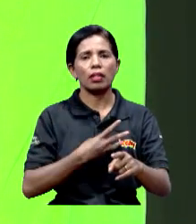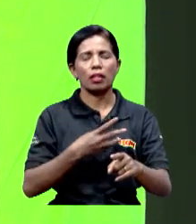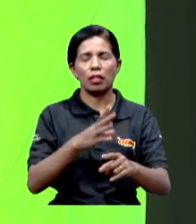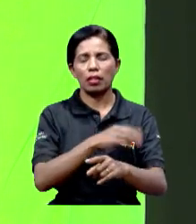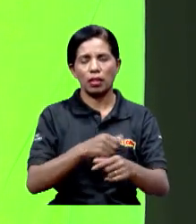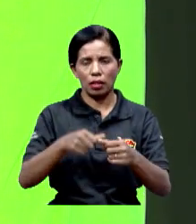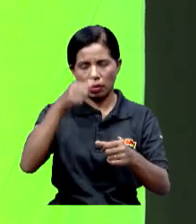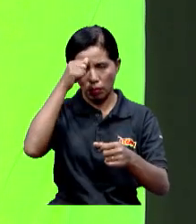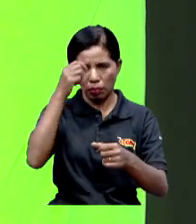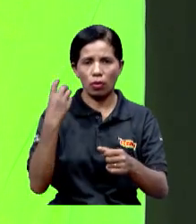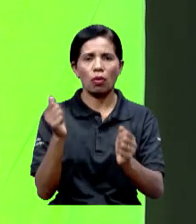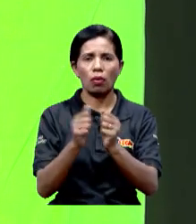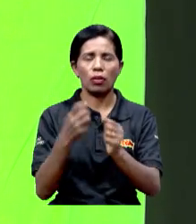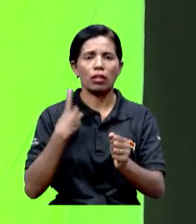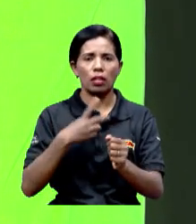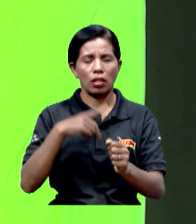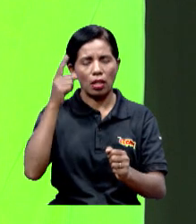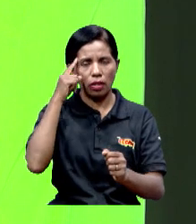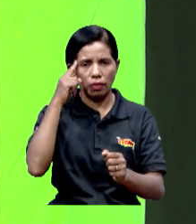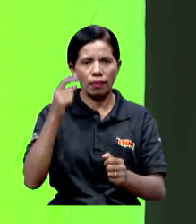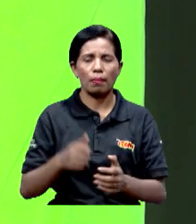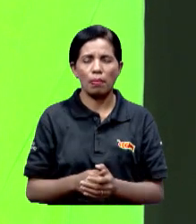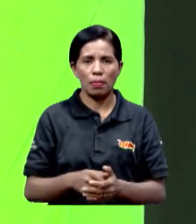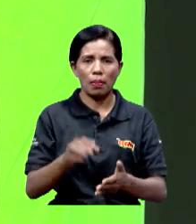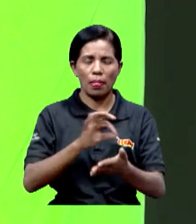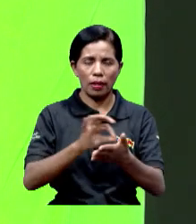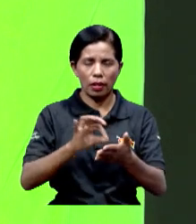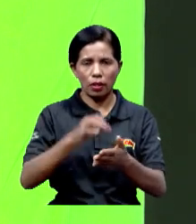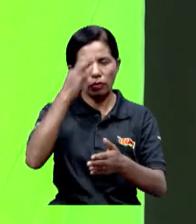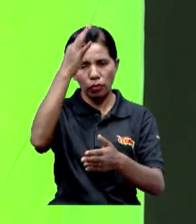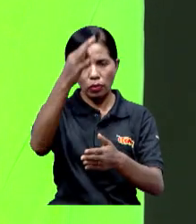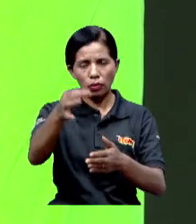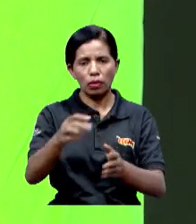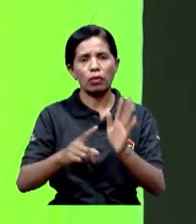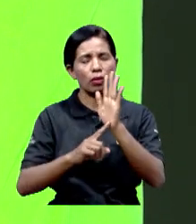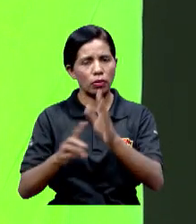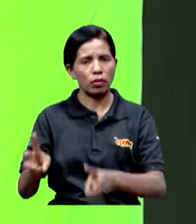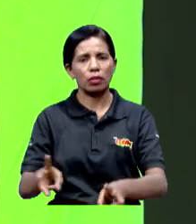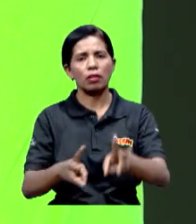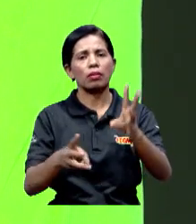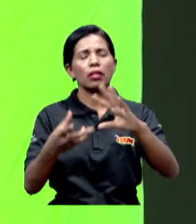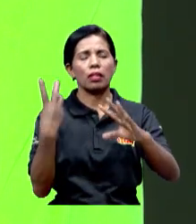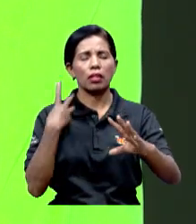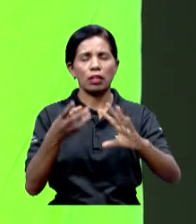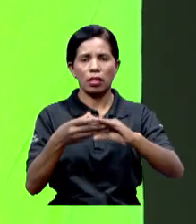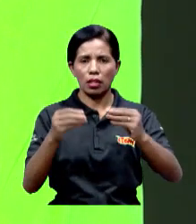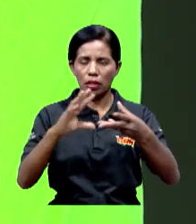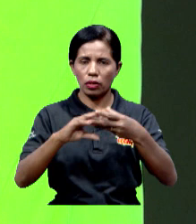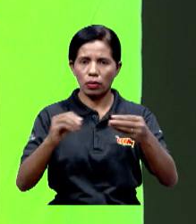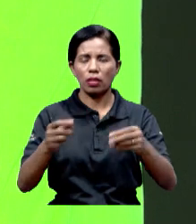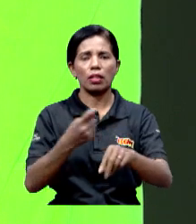ho ite ni hanoen. Hakere no raiba futuro sai dalang atu dignifica ite ni historia no